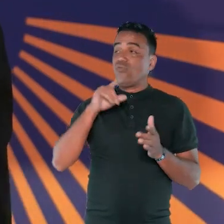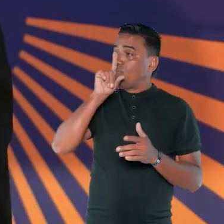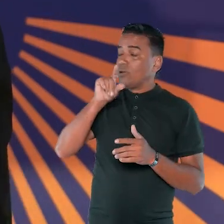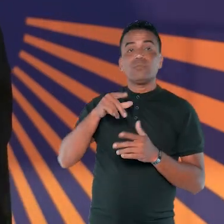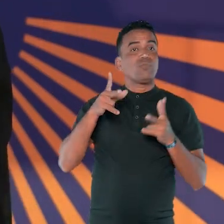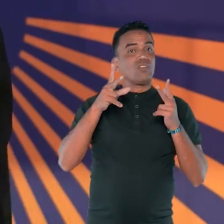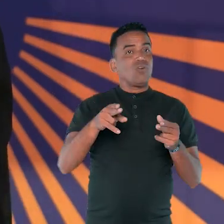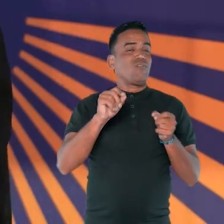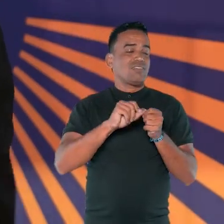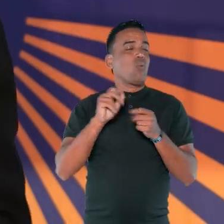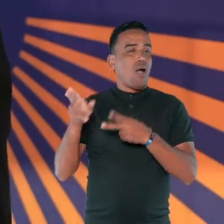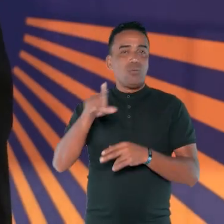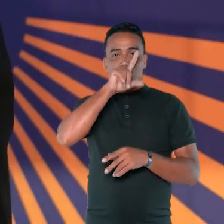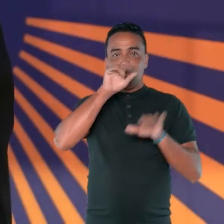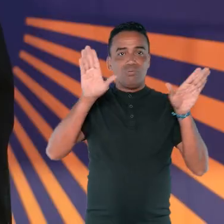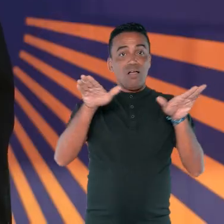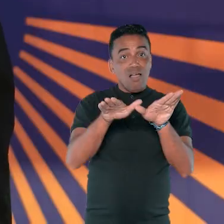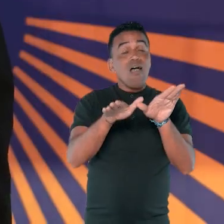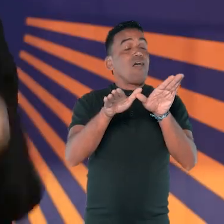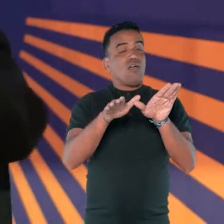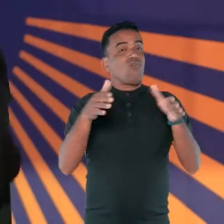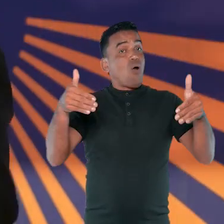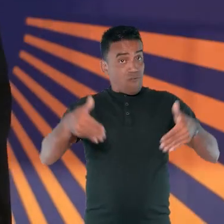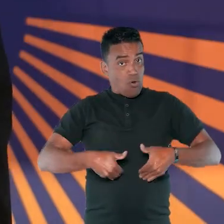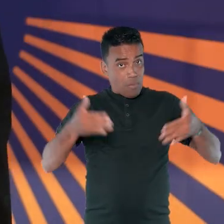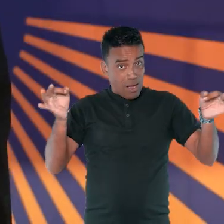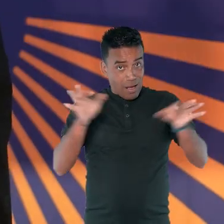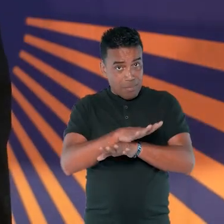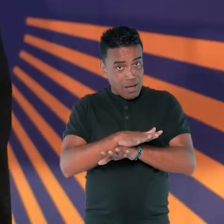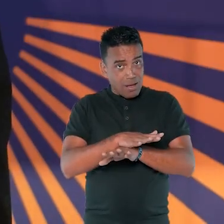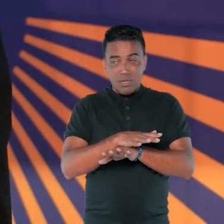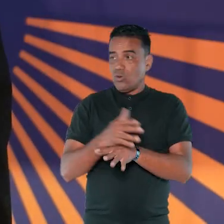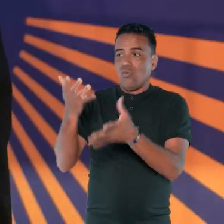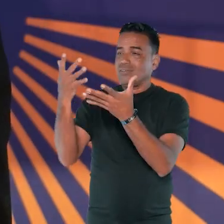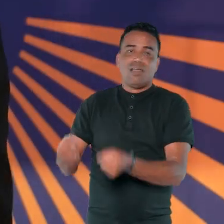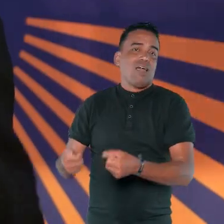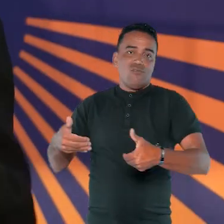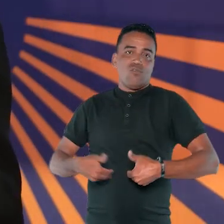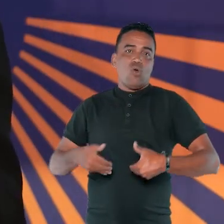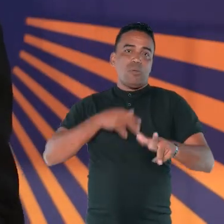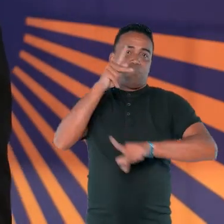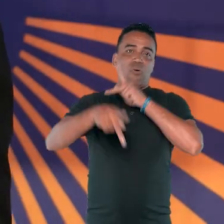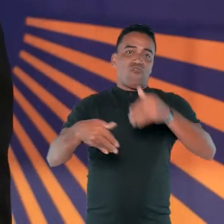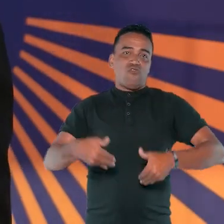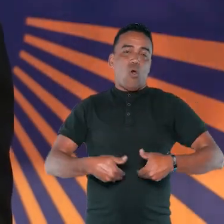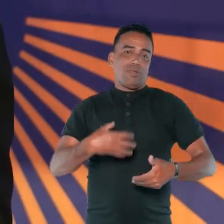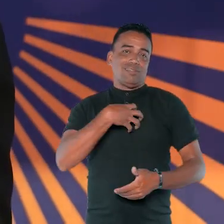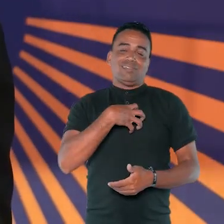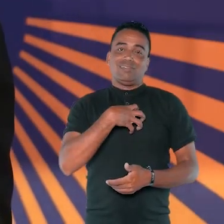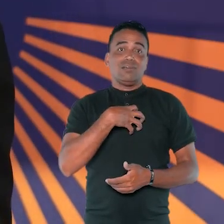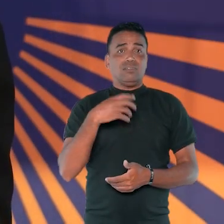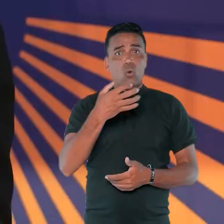estou apenas fazendo a minha parte. Eu não vou acabar com a fome, mas eu também não vou ser conivente com ela. Eu acho que o que nós temos que fazer é